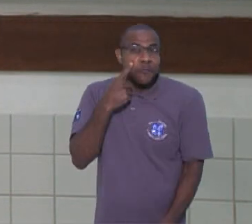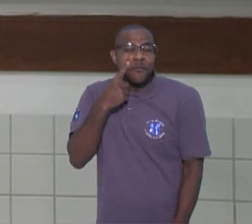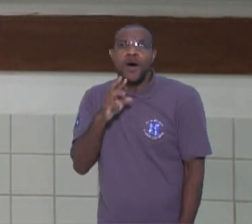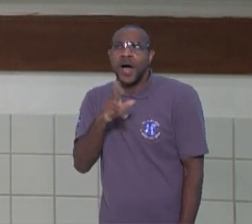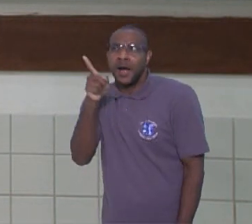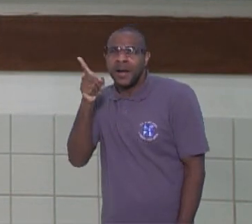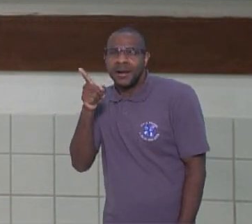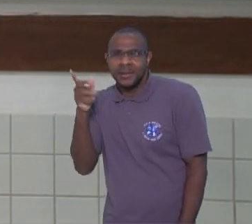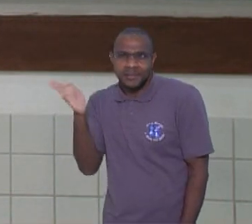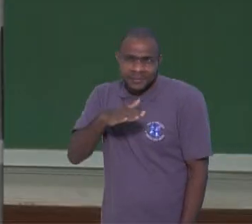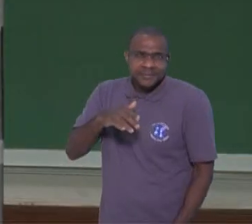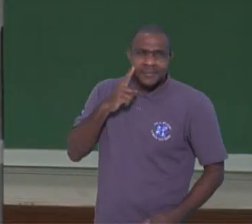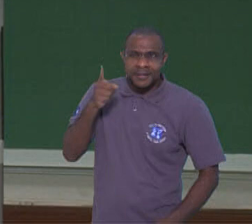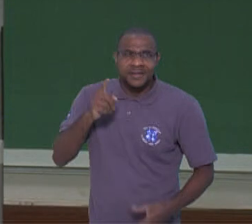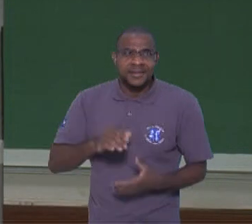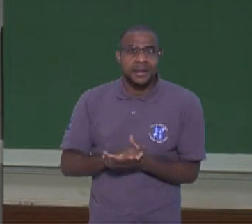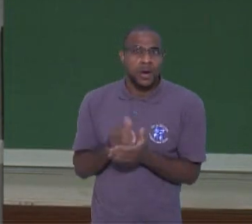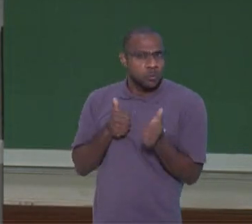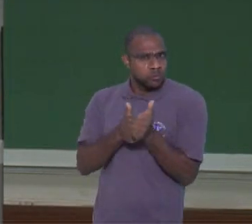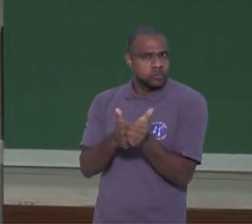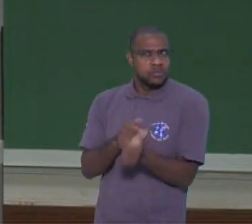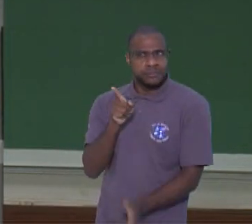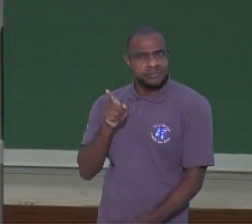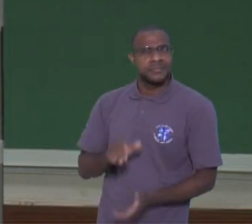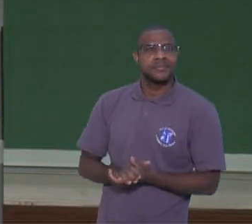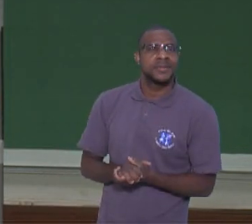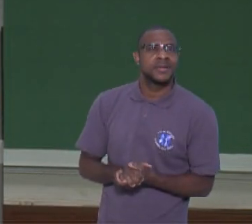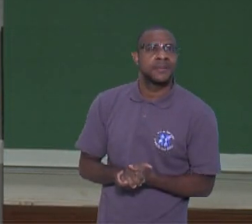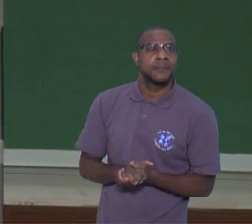resposta? Me acompanhe.